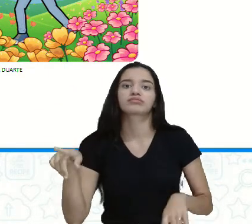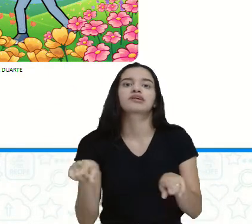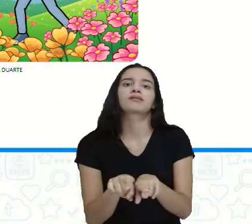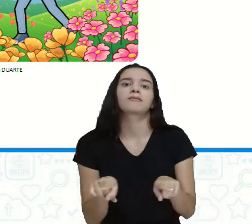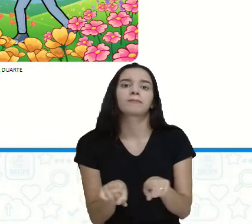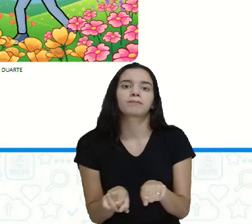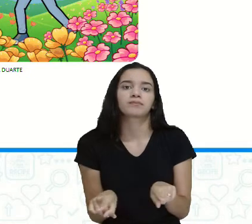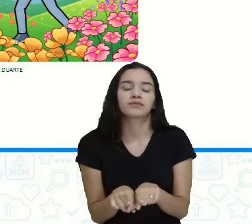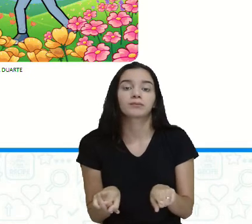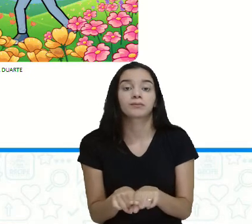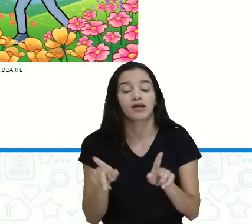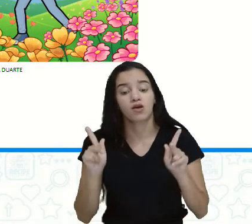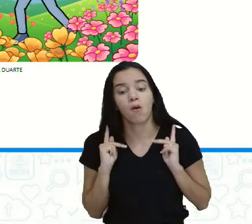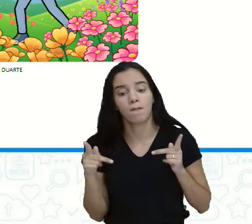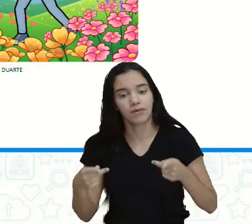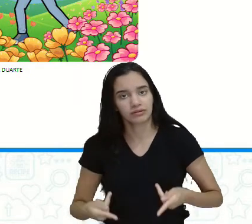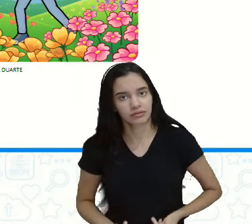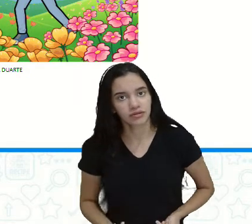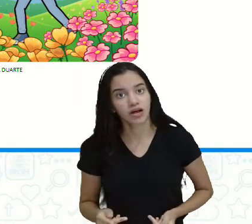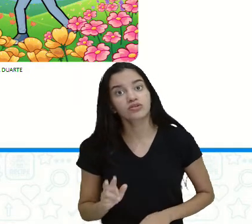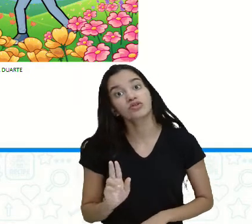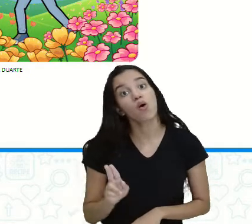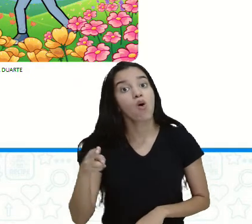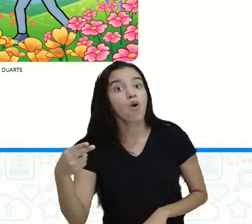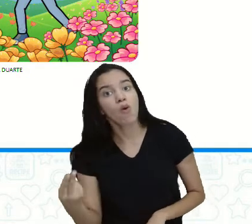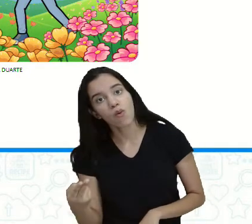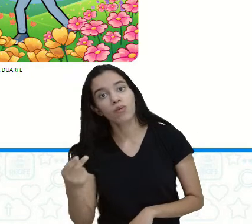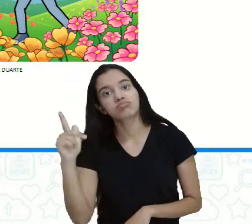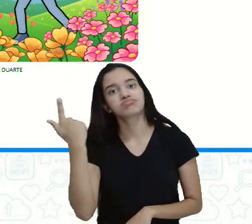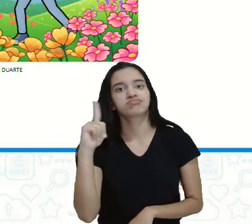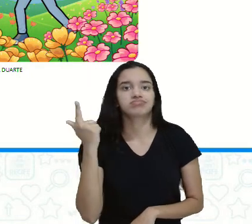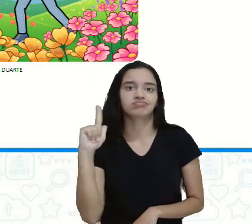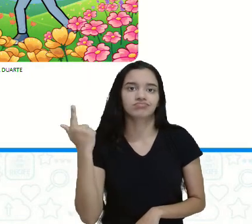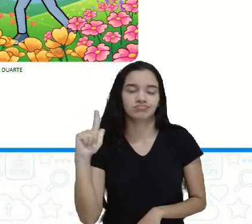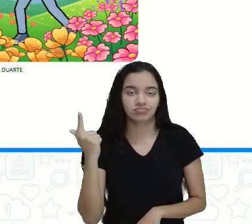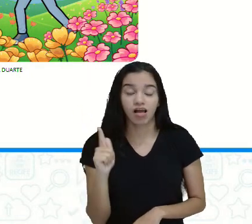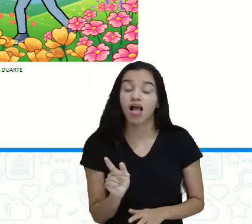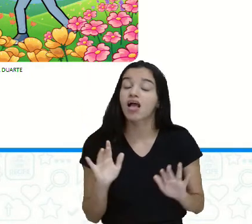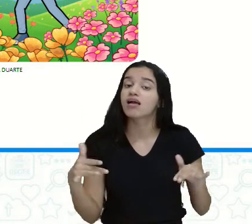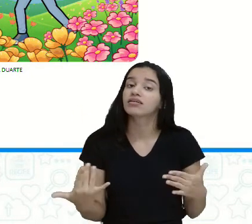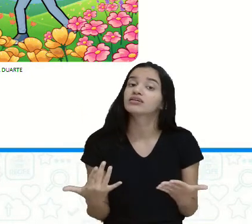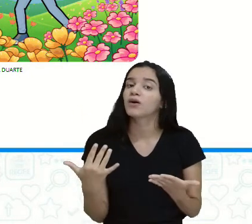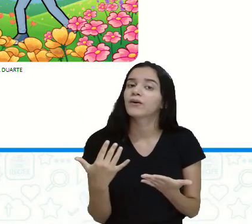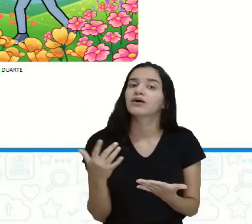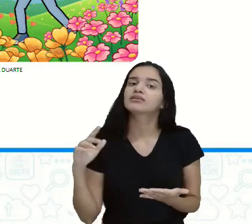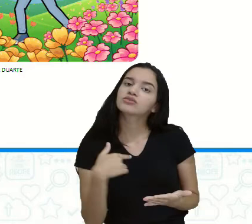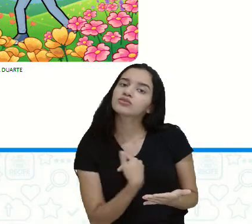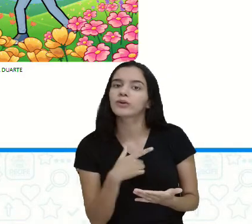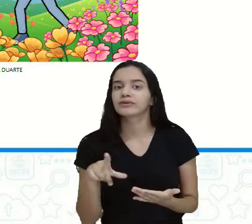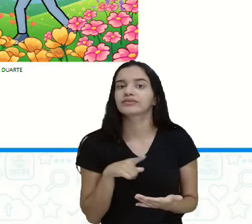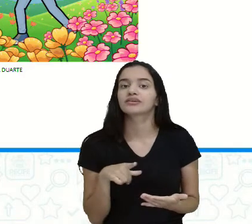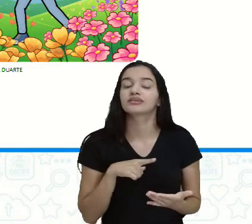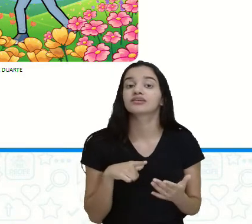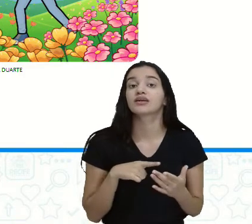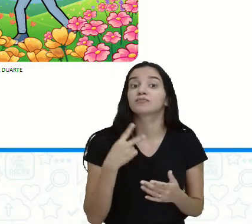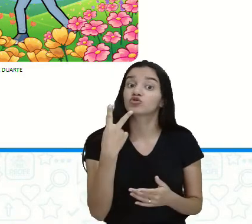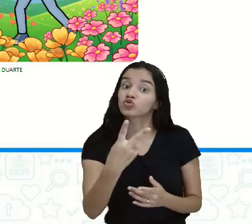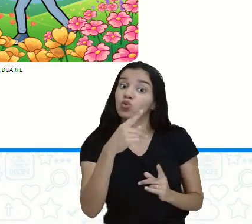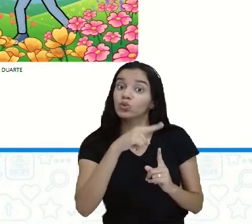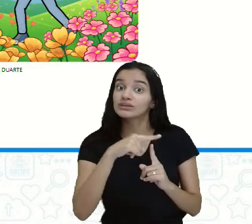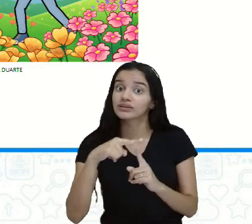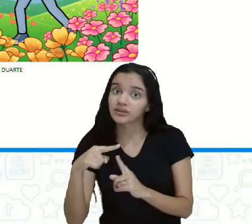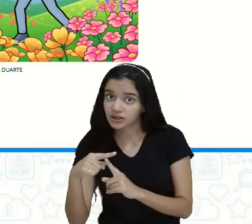de paisagem humanizada ou de paisagem geográfica. Então, basicamente, nós temos dois tipos de